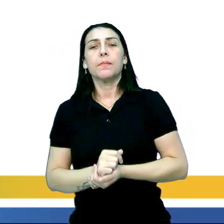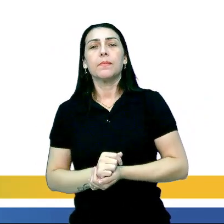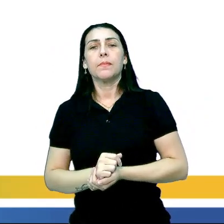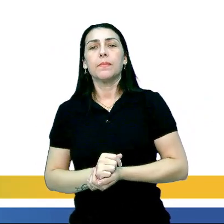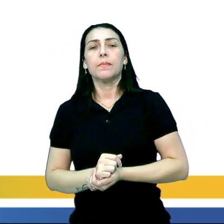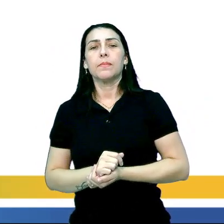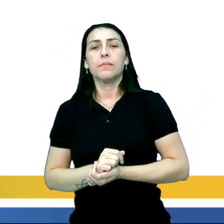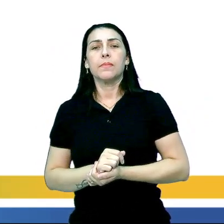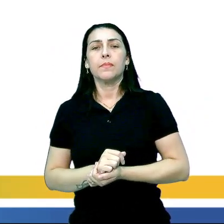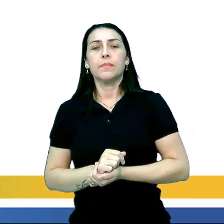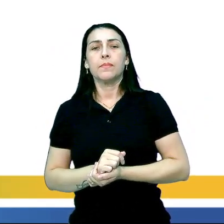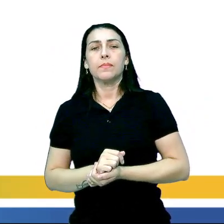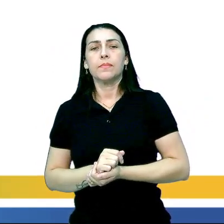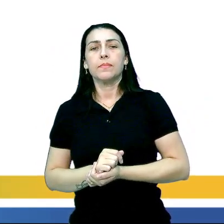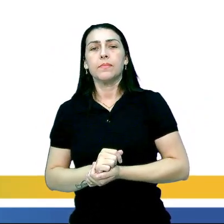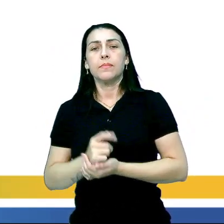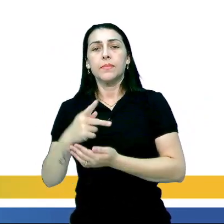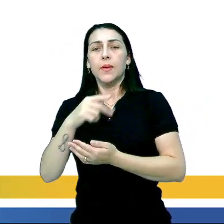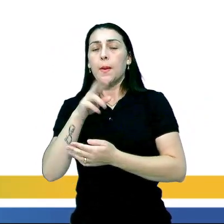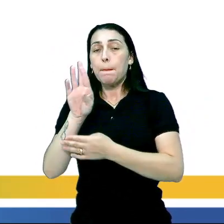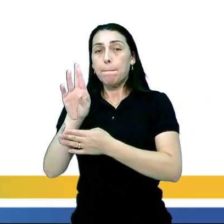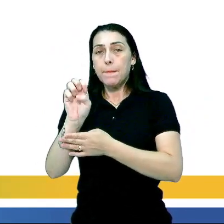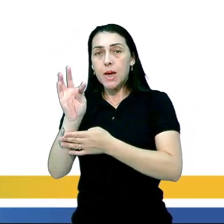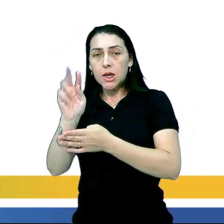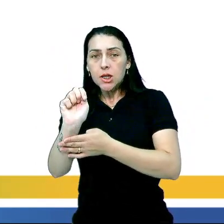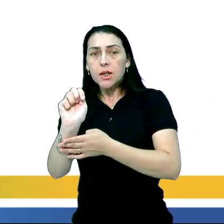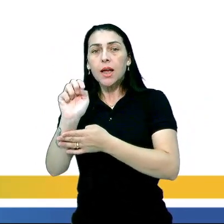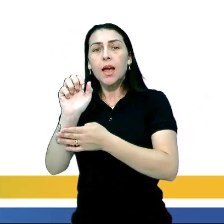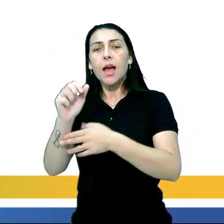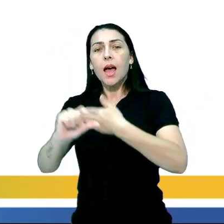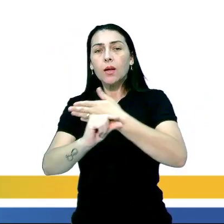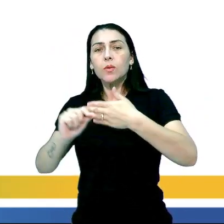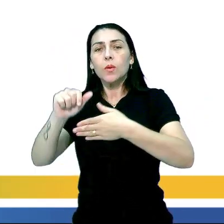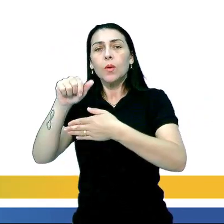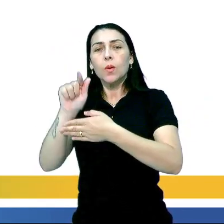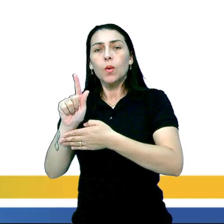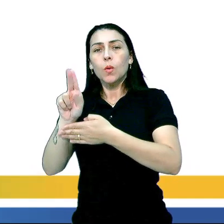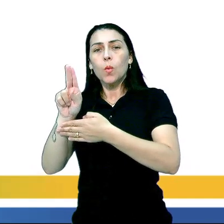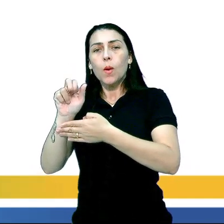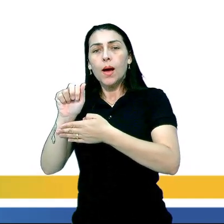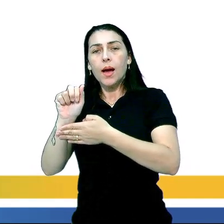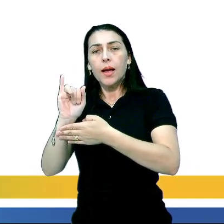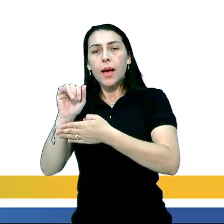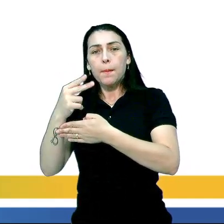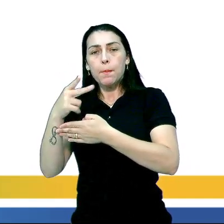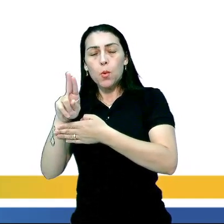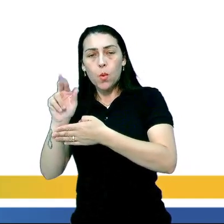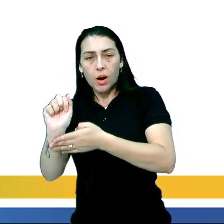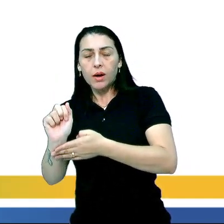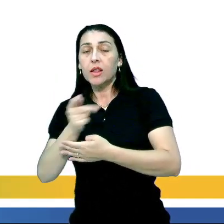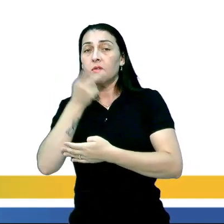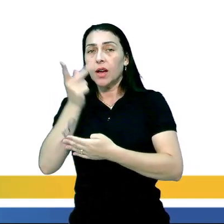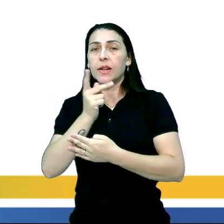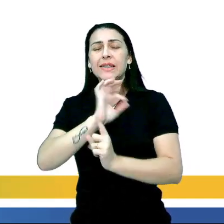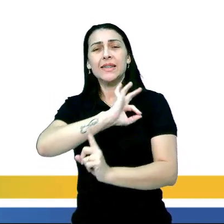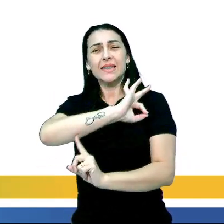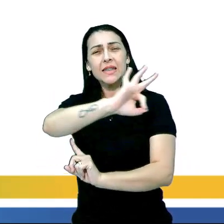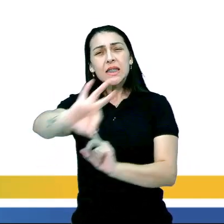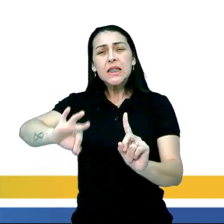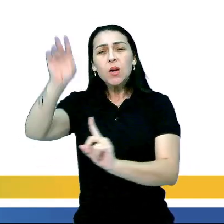da Besta Fera. Autor Guaiapuã Vieira. E aí ele diz assim: